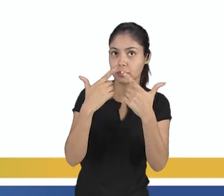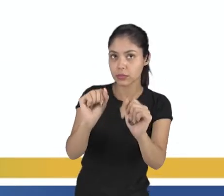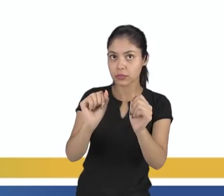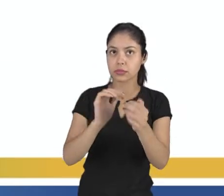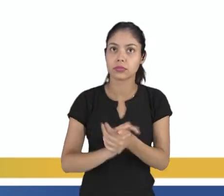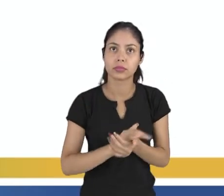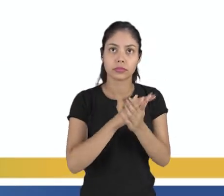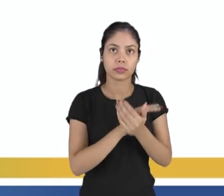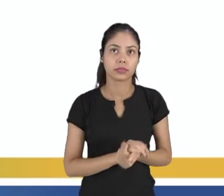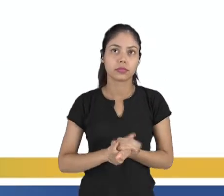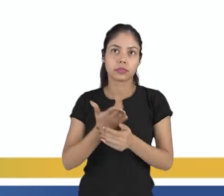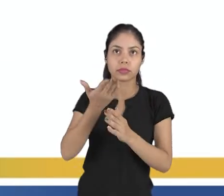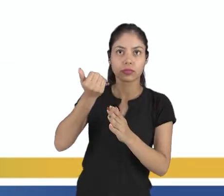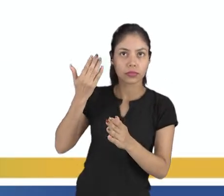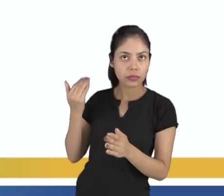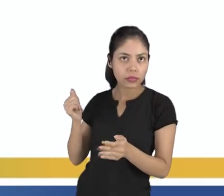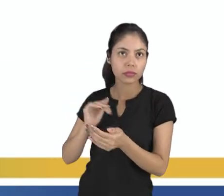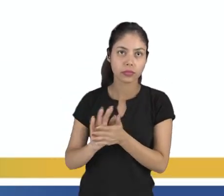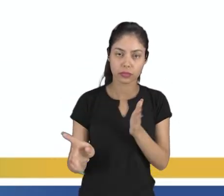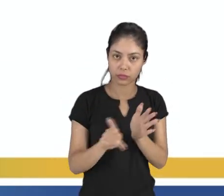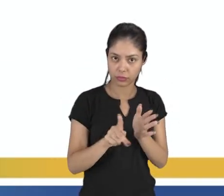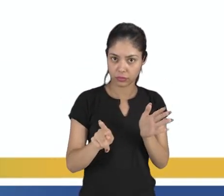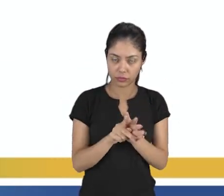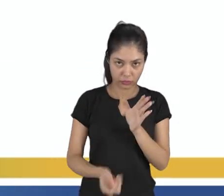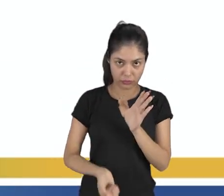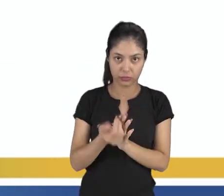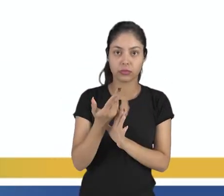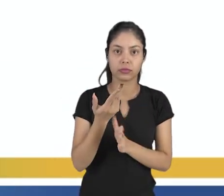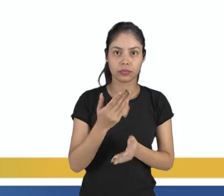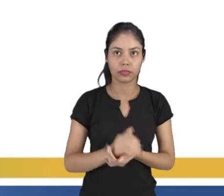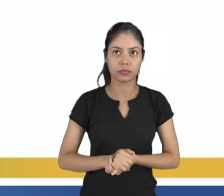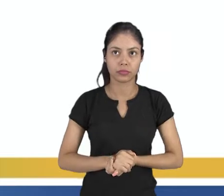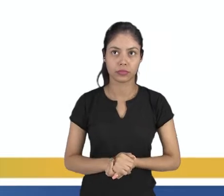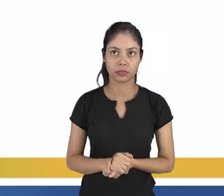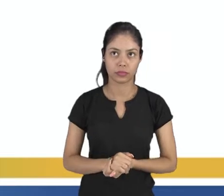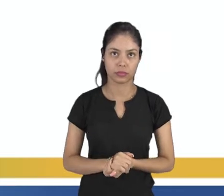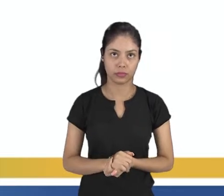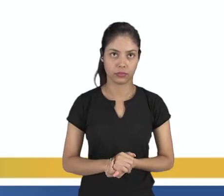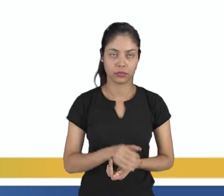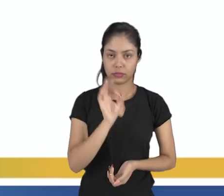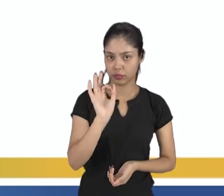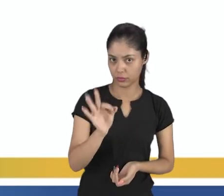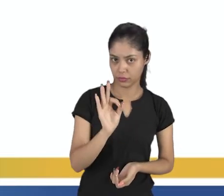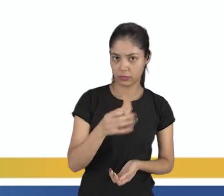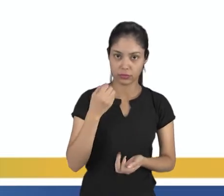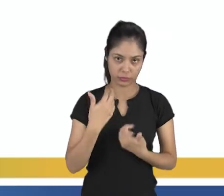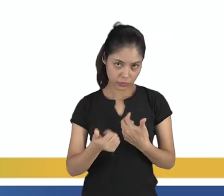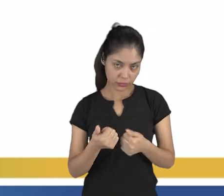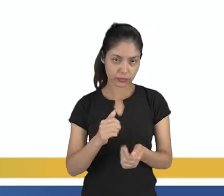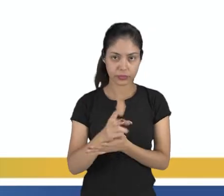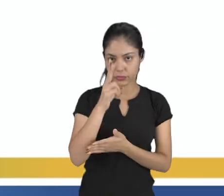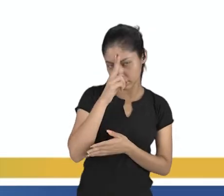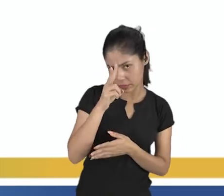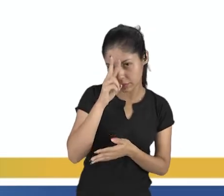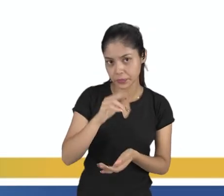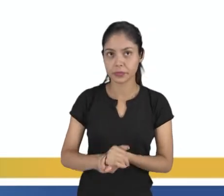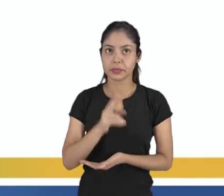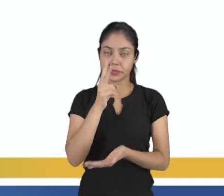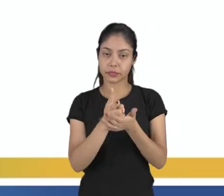uma linguagem desde que o próprio homem surgiu. Certo, gente? Então lembrem-se disso, a